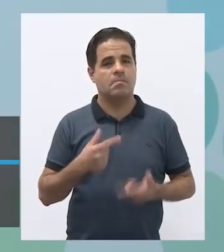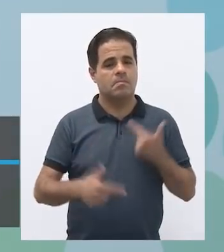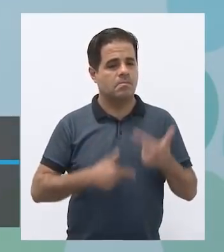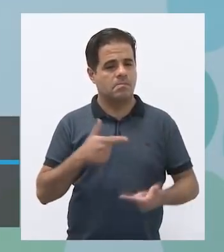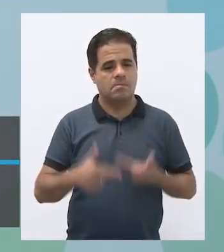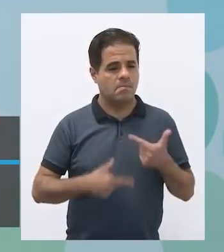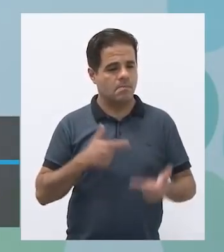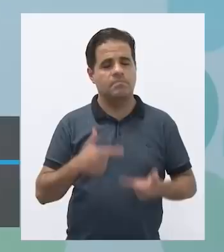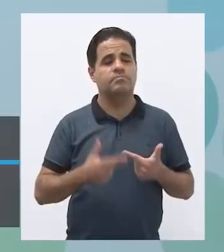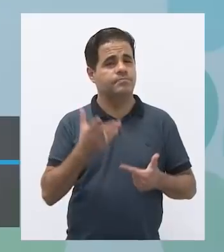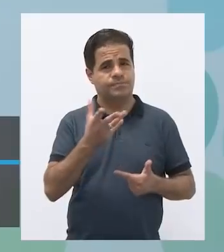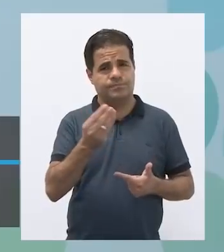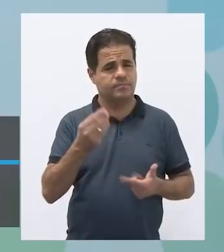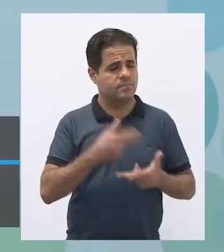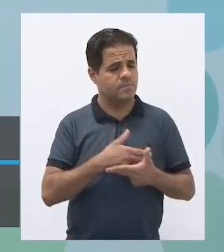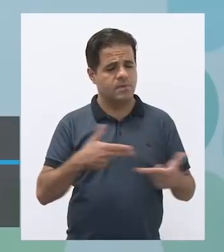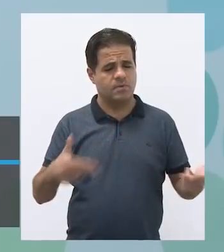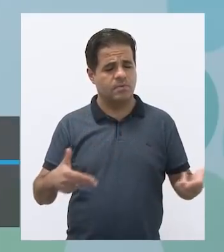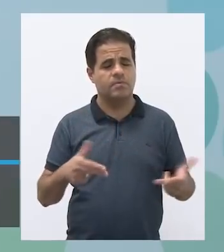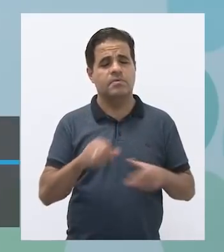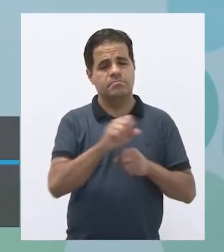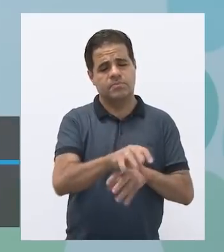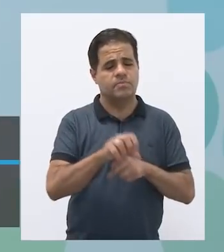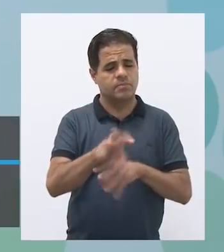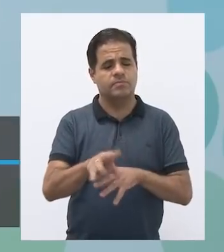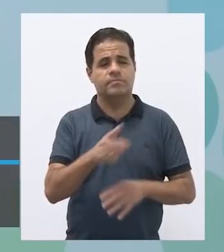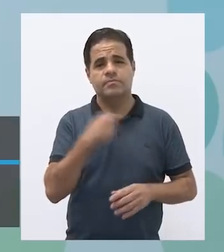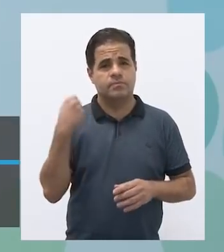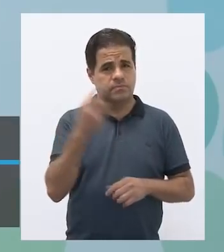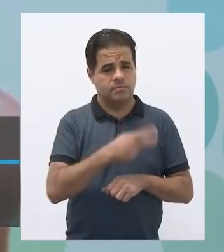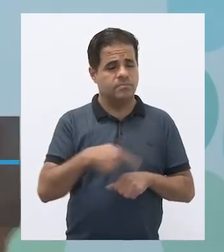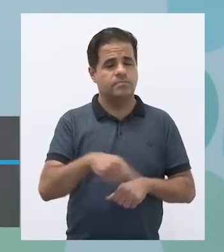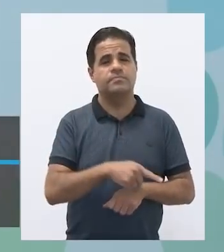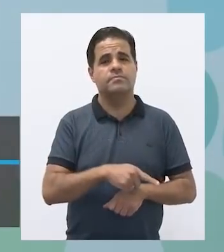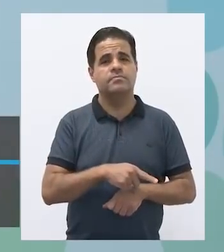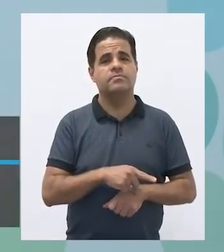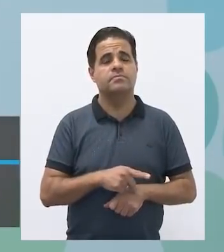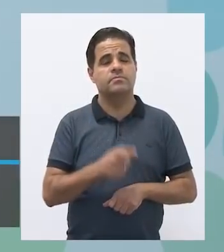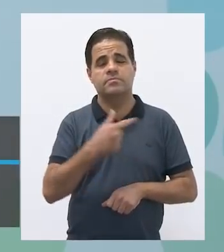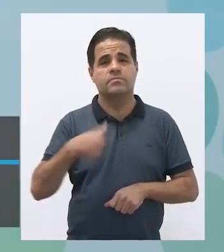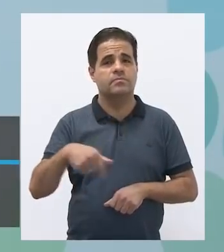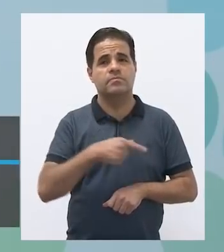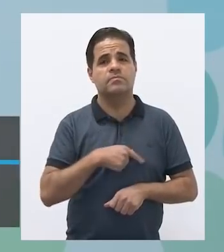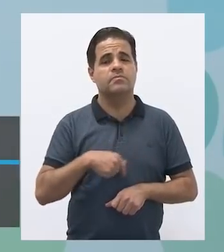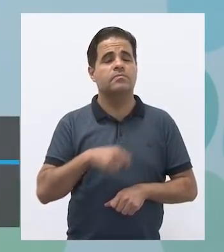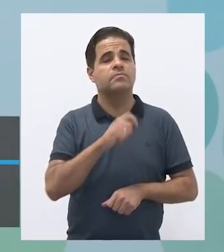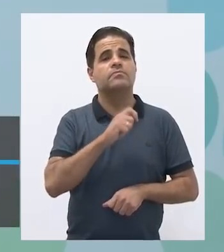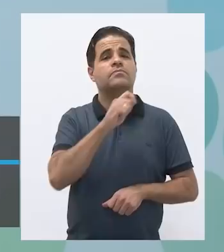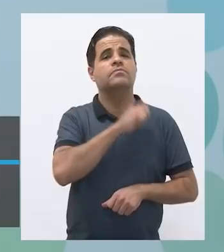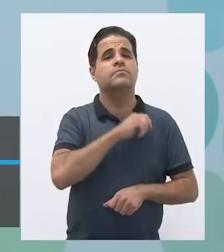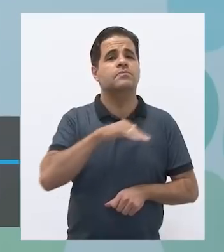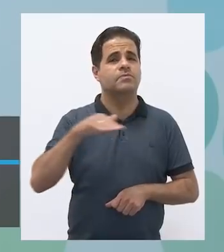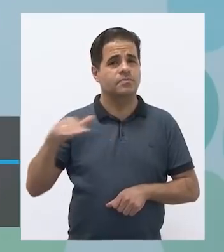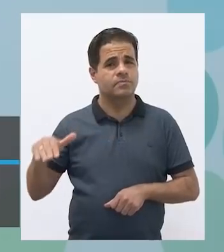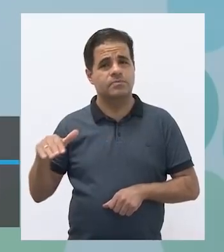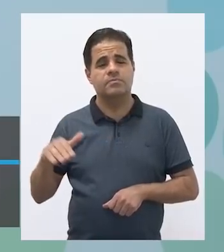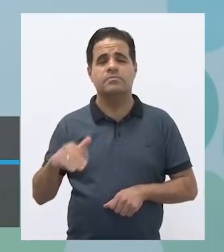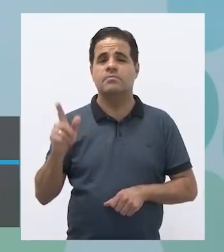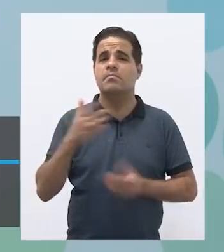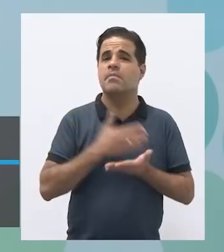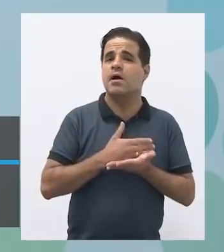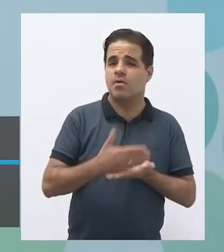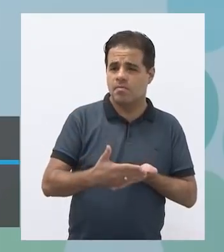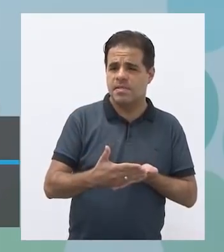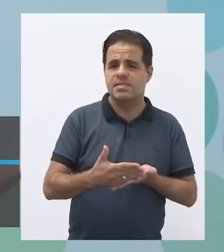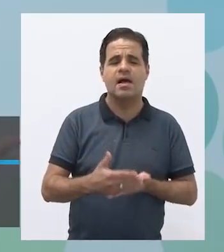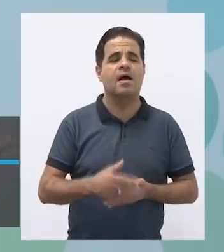trabalha bastante, faz bastante pela educação do nosso país e dos nossos alunos, né? Então, para começar,